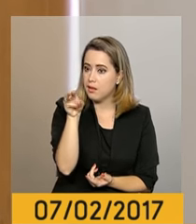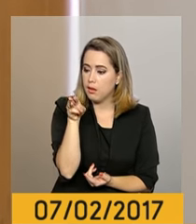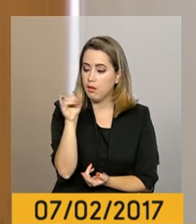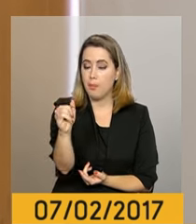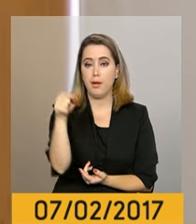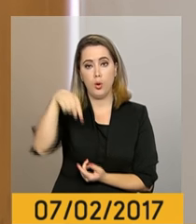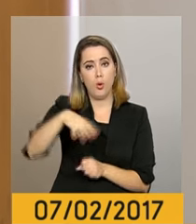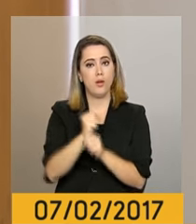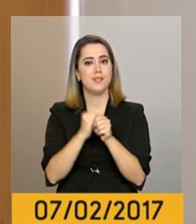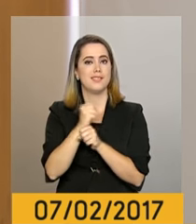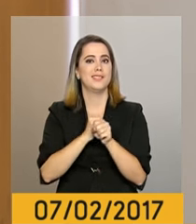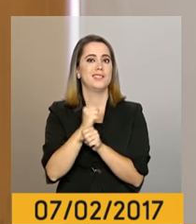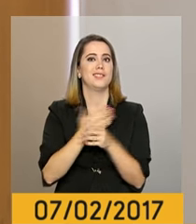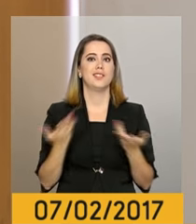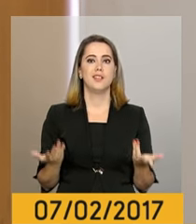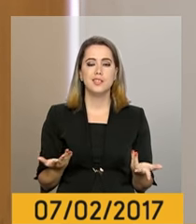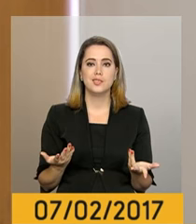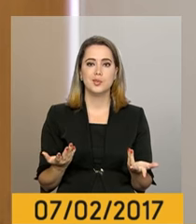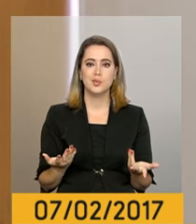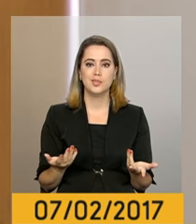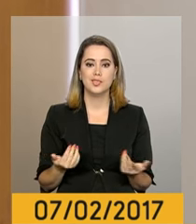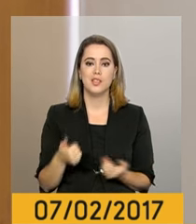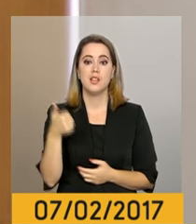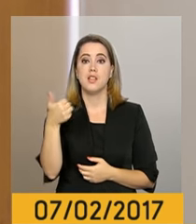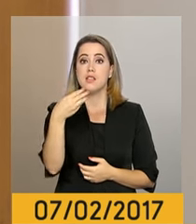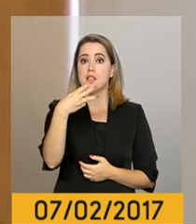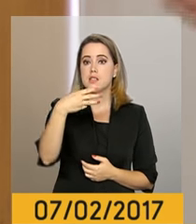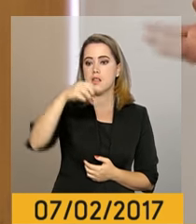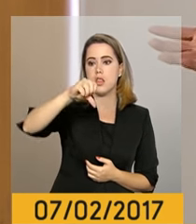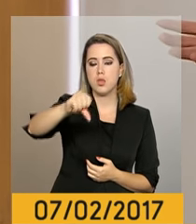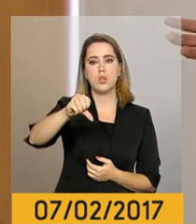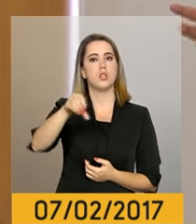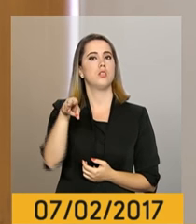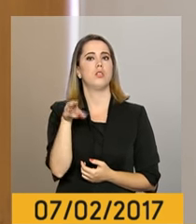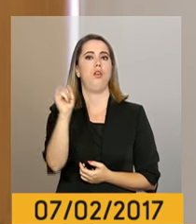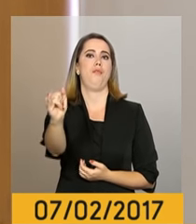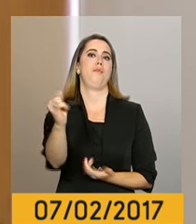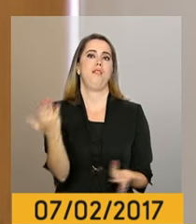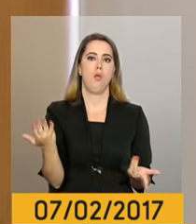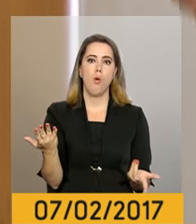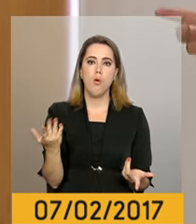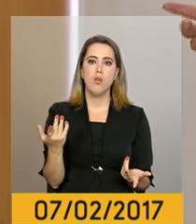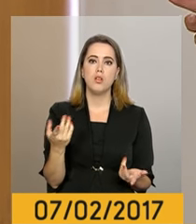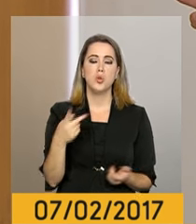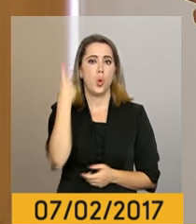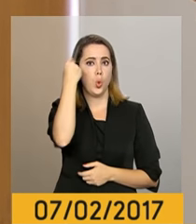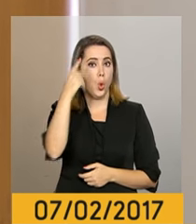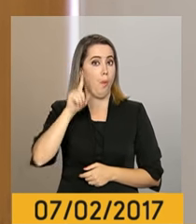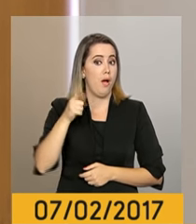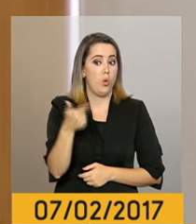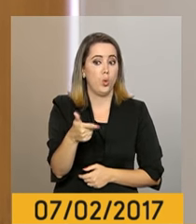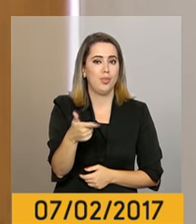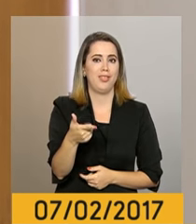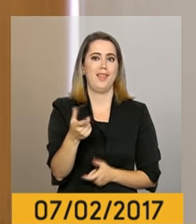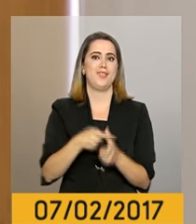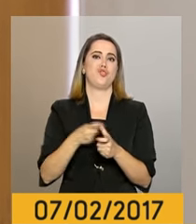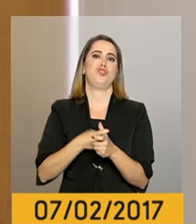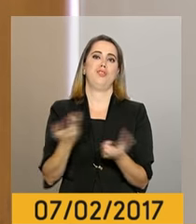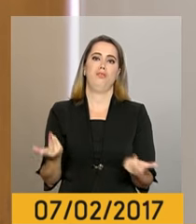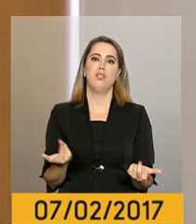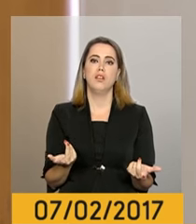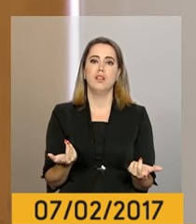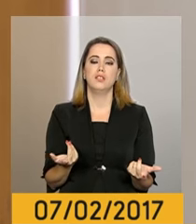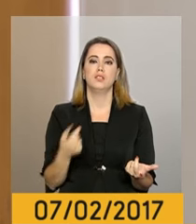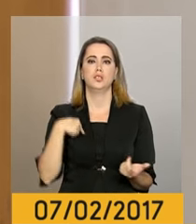neste ano, 139 bilhões de déficit. O normal é que não haja déficit, ou que o déficit seja mínimo. E nós nos acostumamos a esta